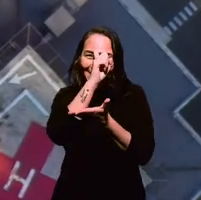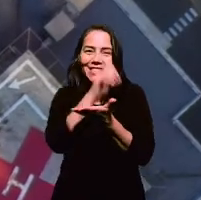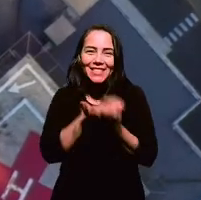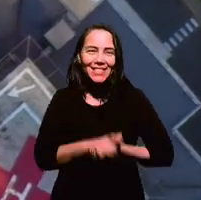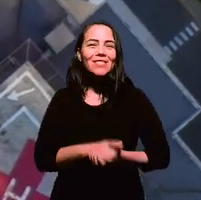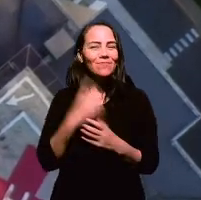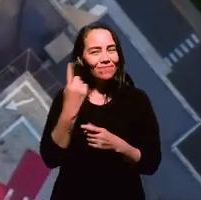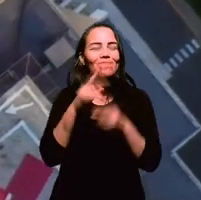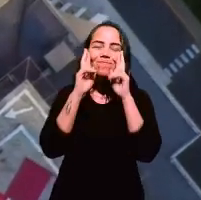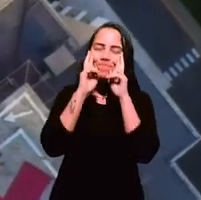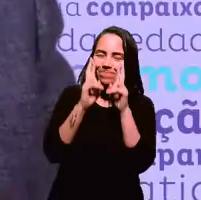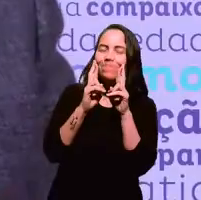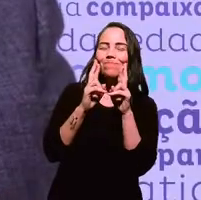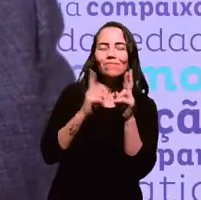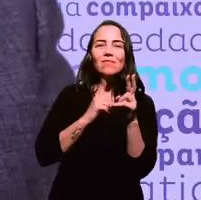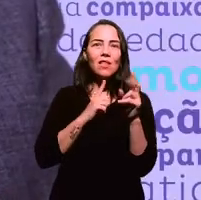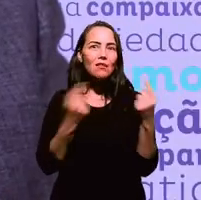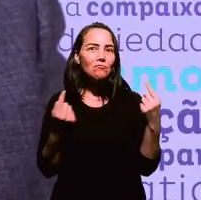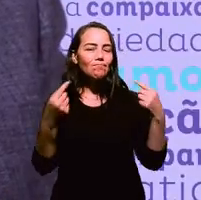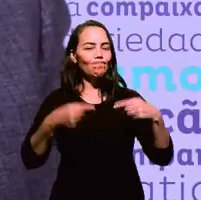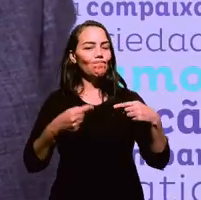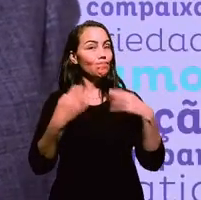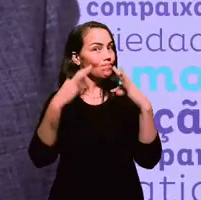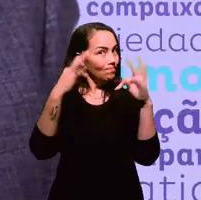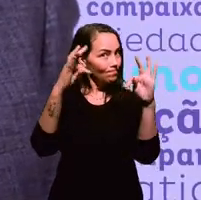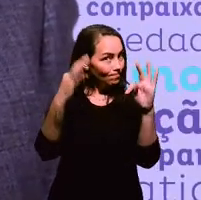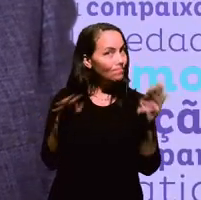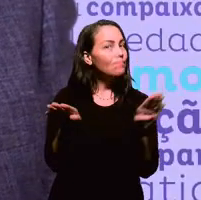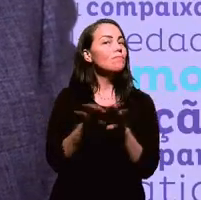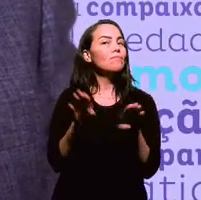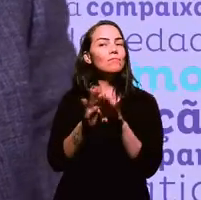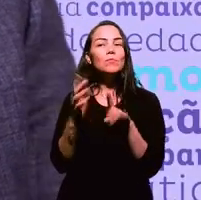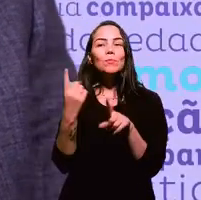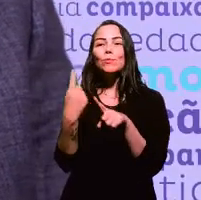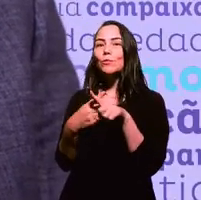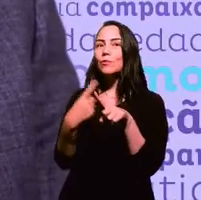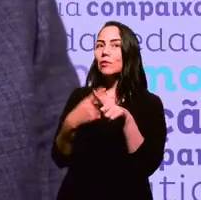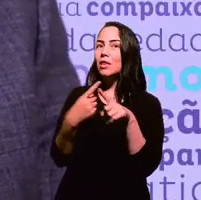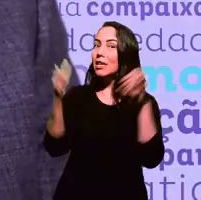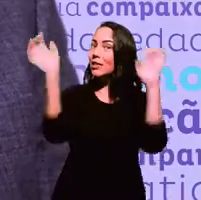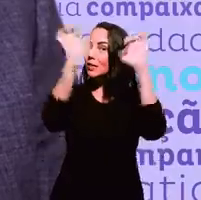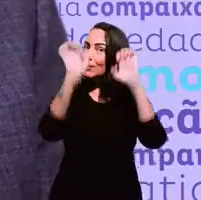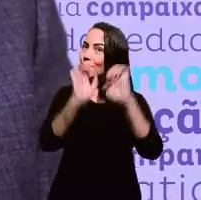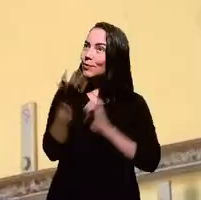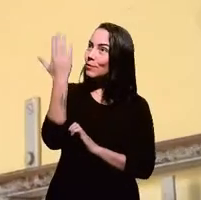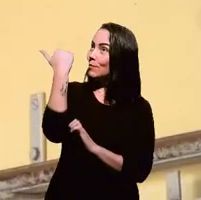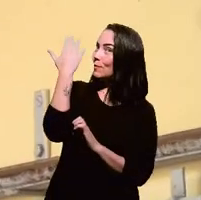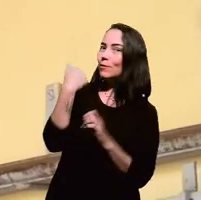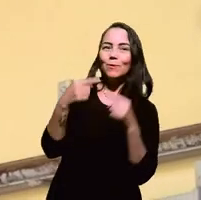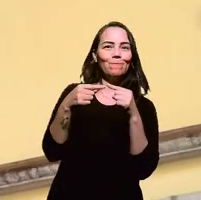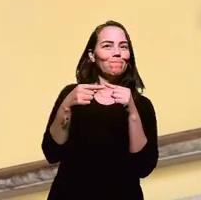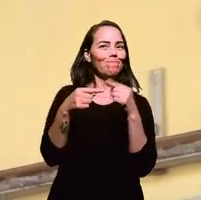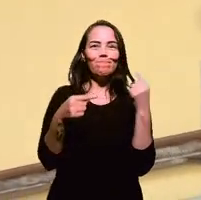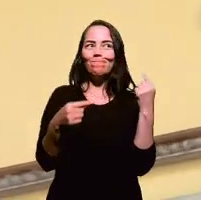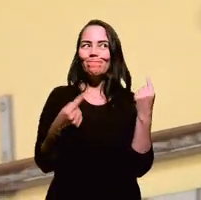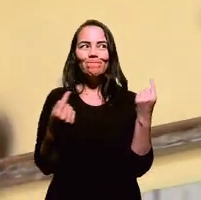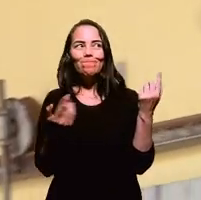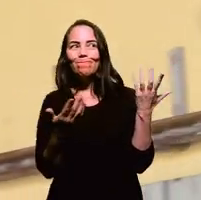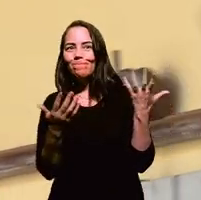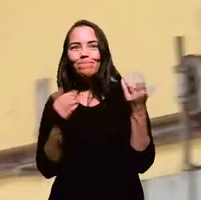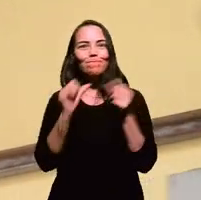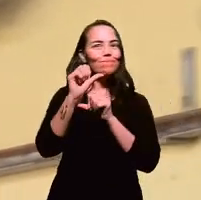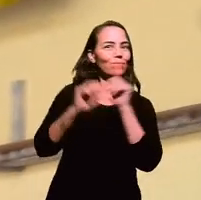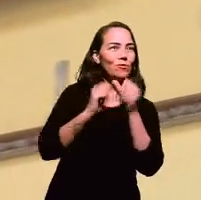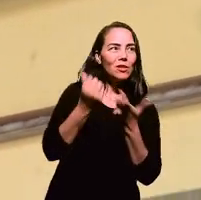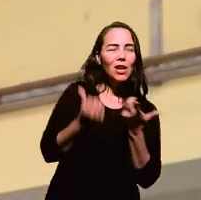construção. Tem o desafio tecnológico, porque a arquitetura naquela época não previa nada